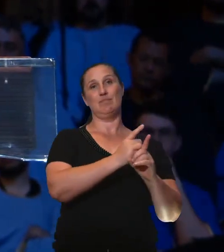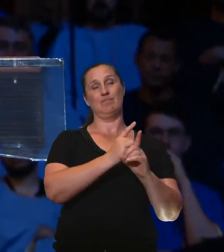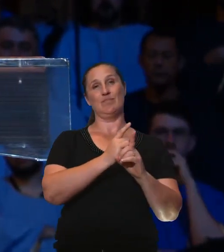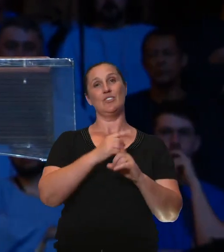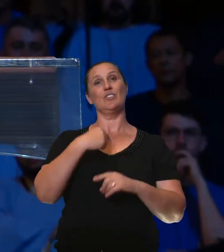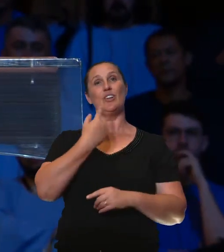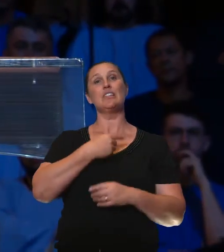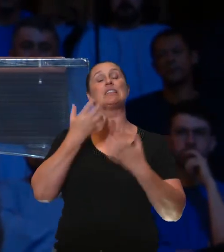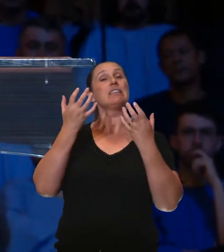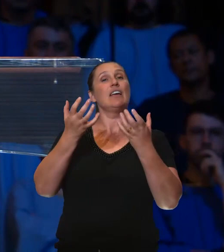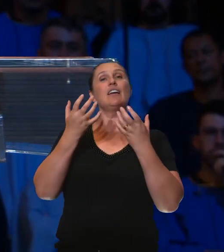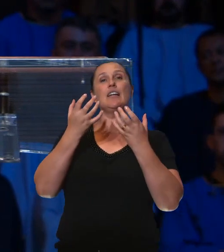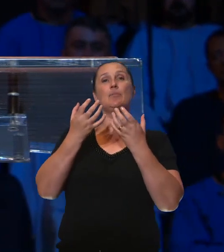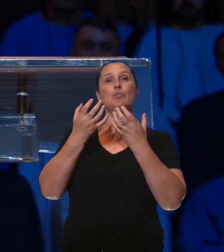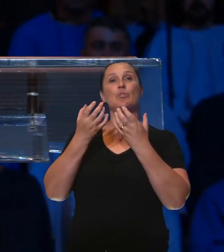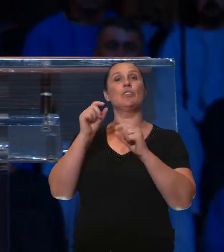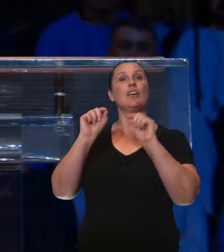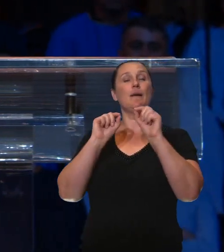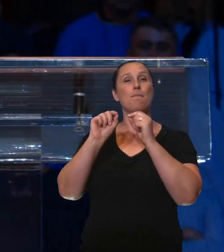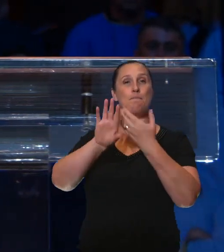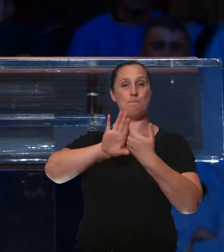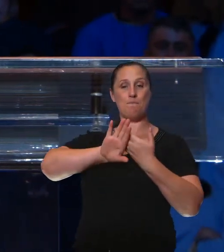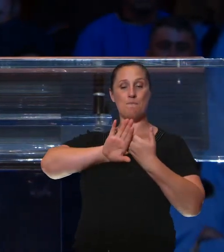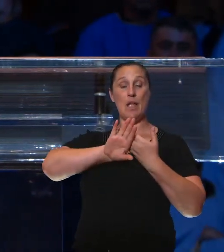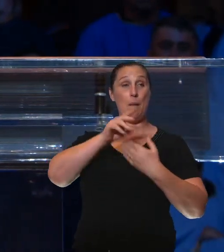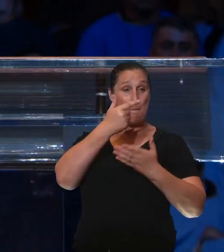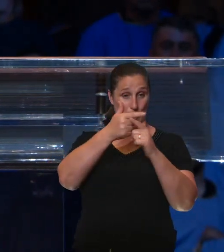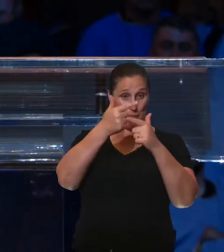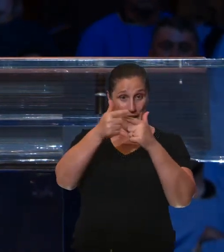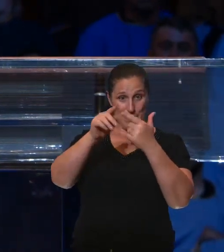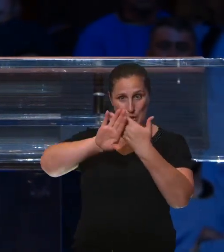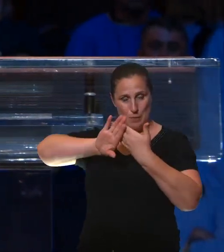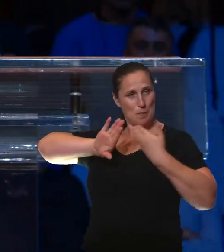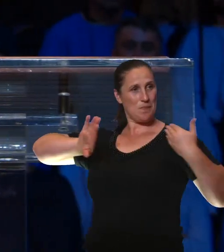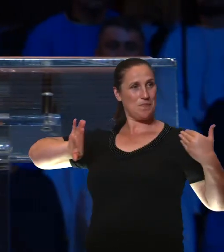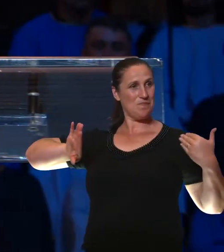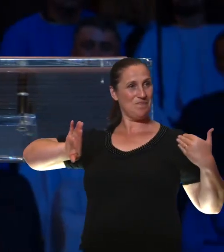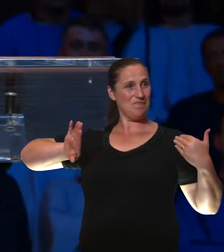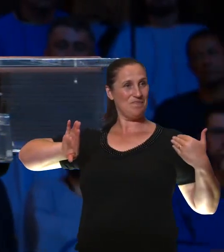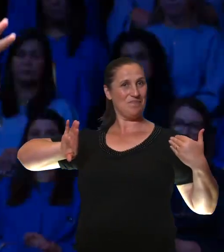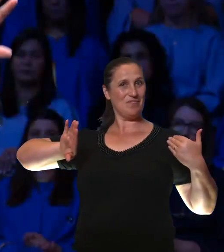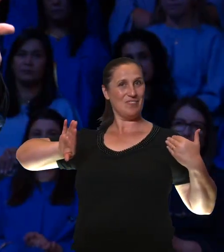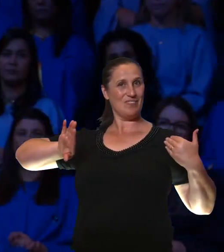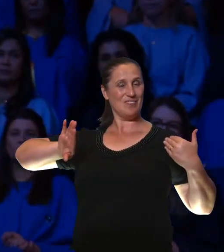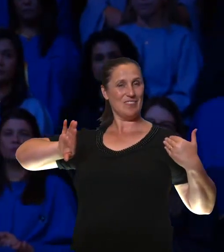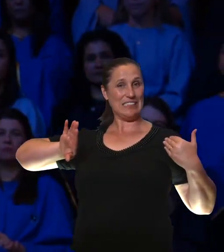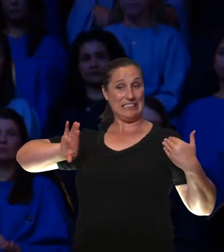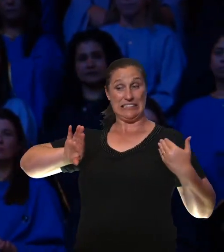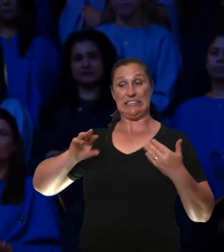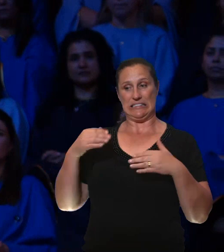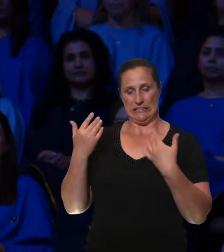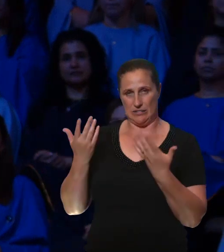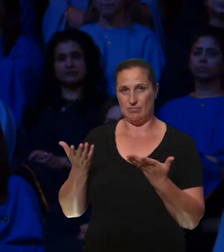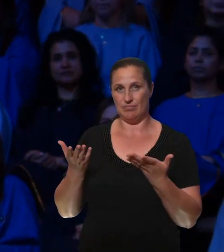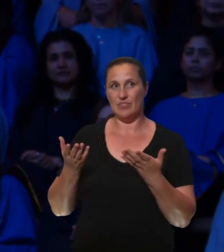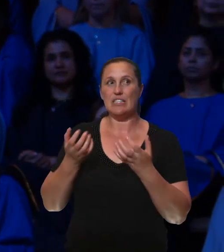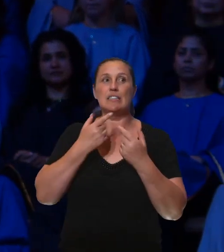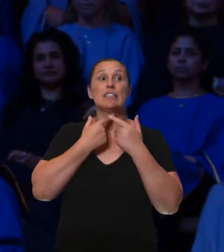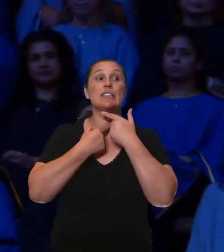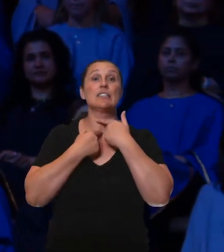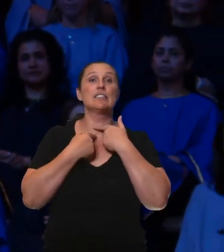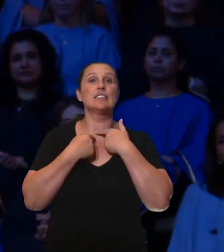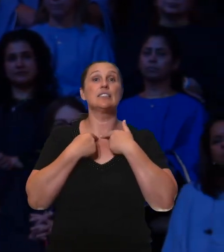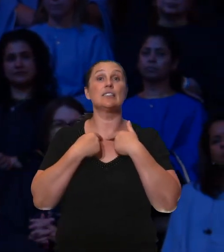tendência de querer o quê? Nos afastar daquele problema. Temos o desejo de despedir aquele que traz